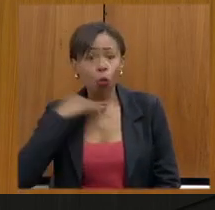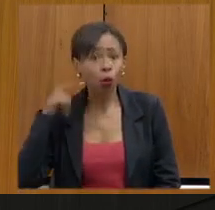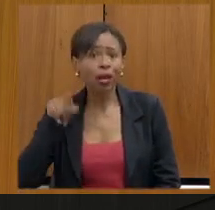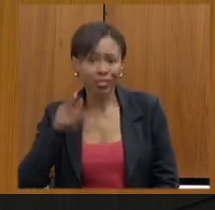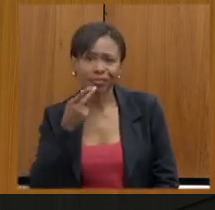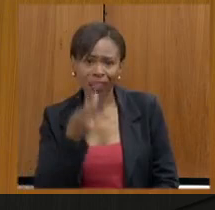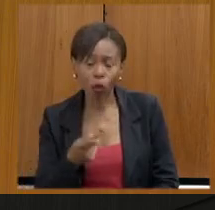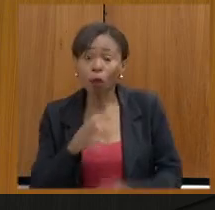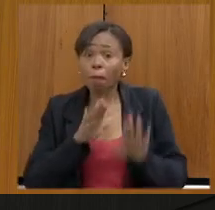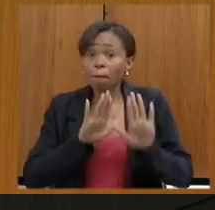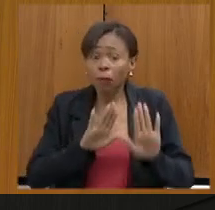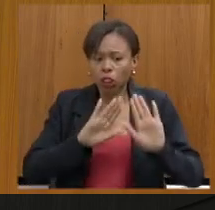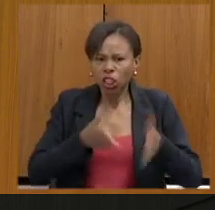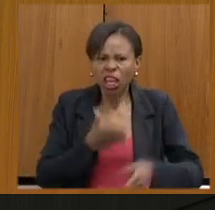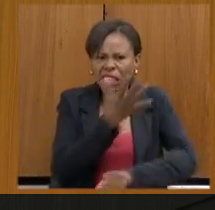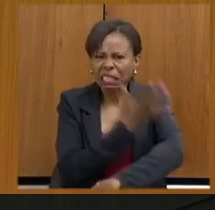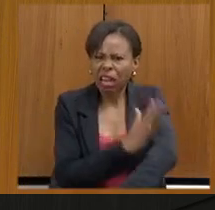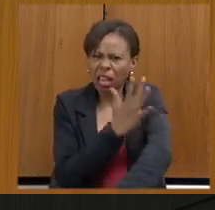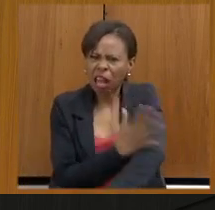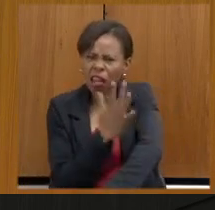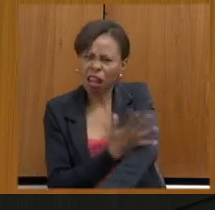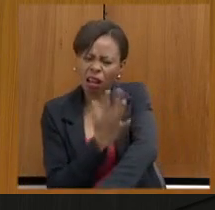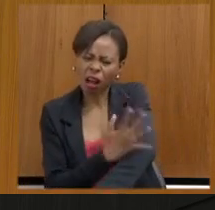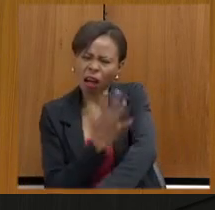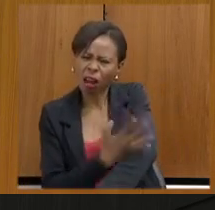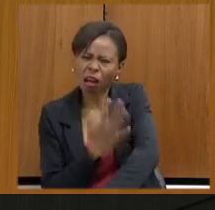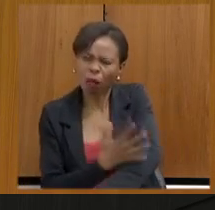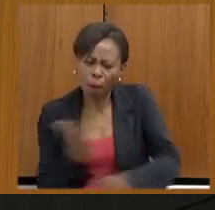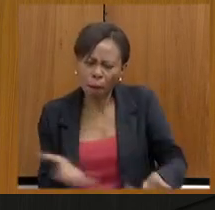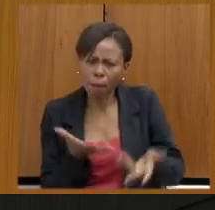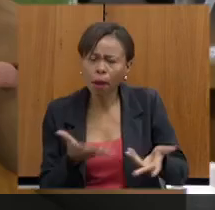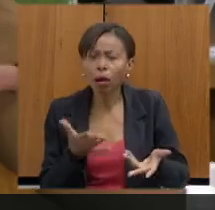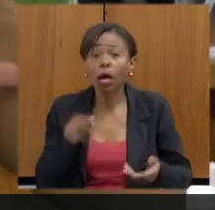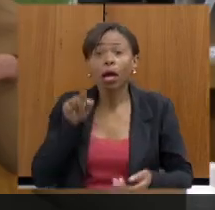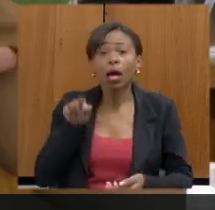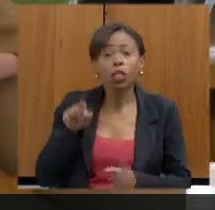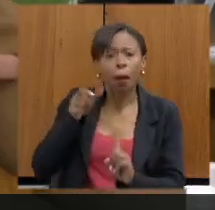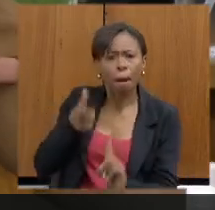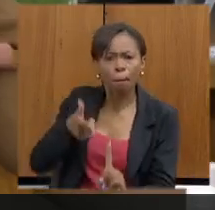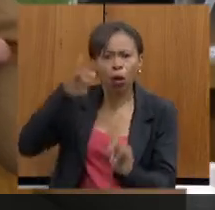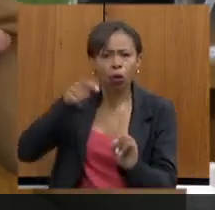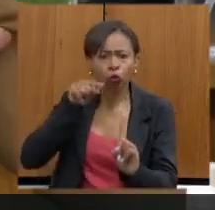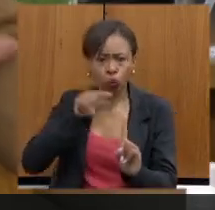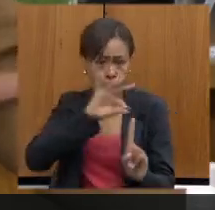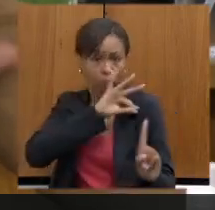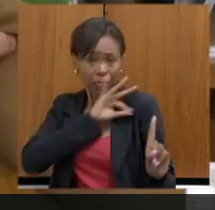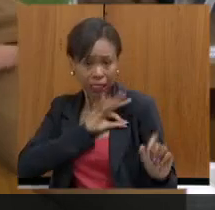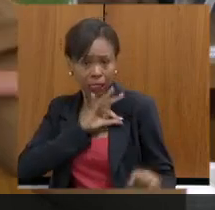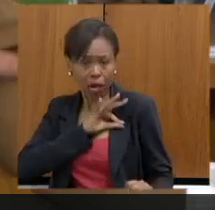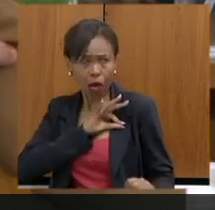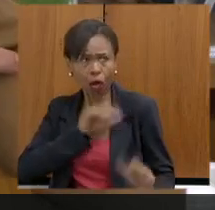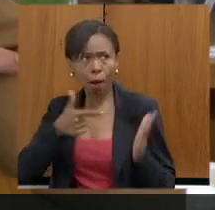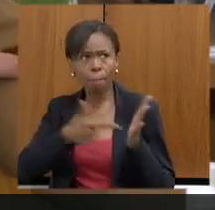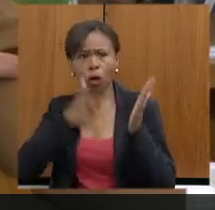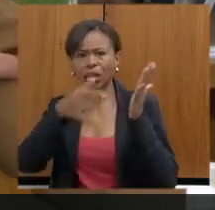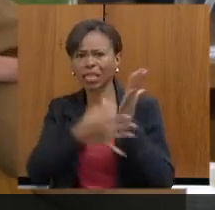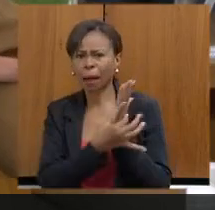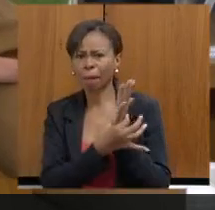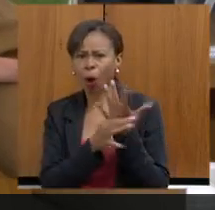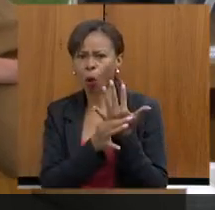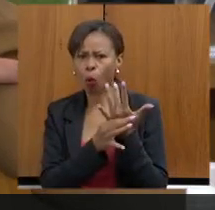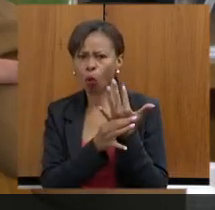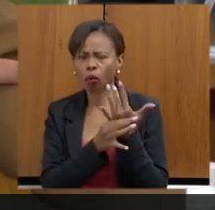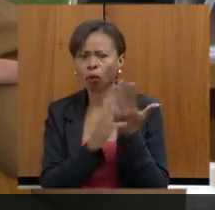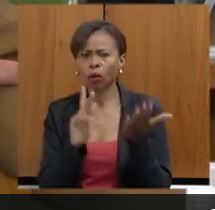de treinamento de patrulha de Conduta de o que salvou esse policial que tomou um tiro na mão eu tenho o nome de o que